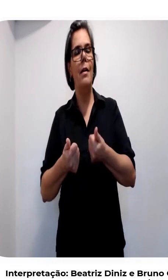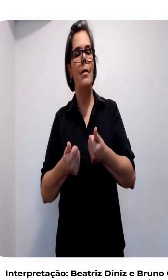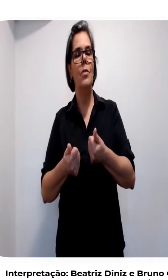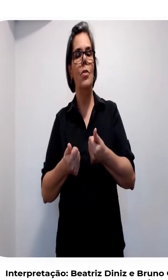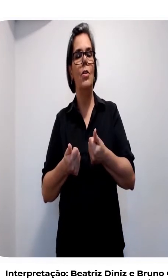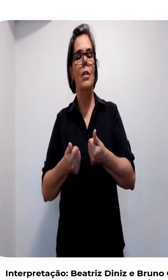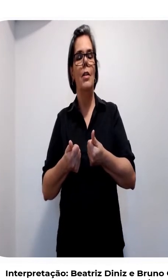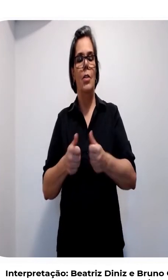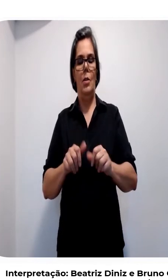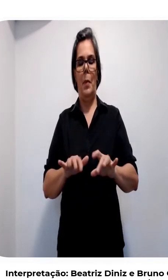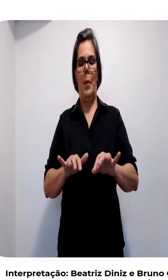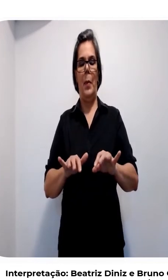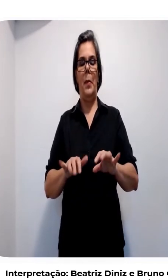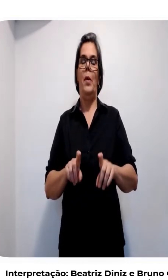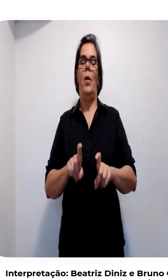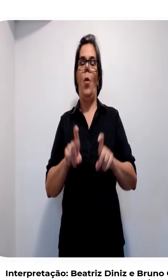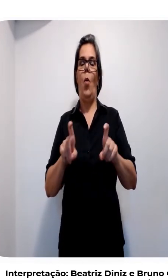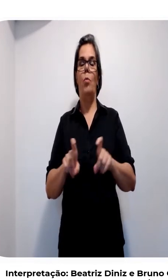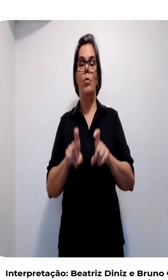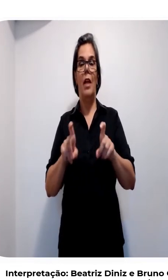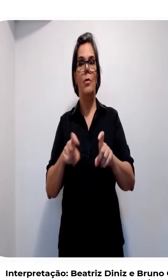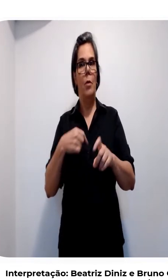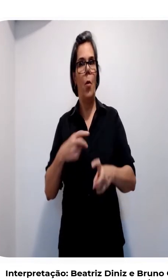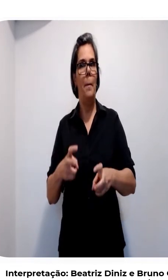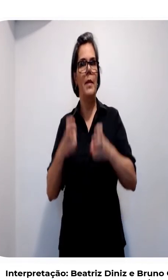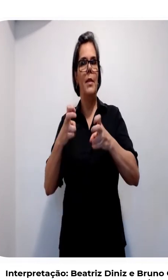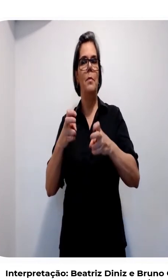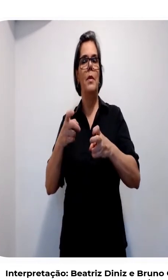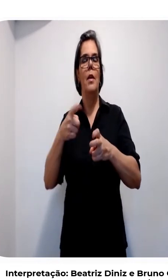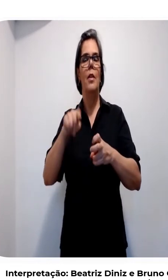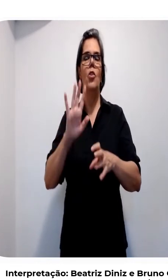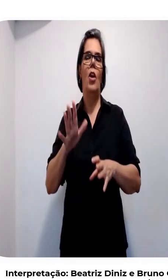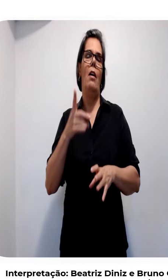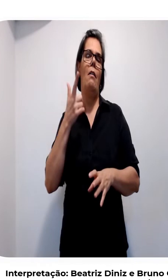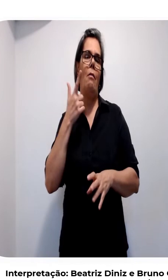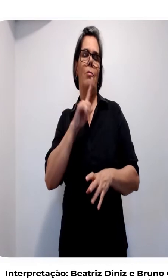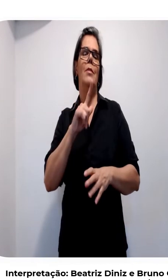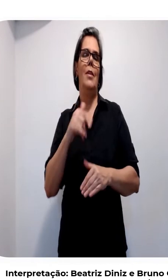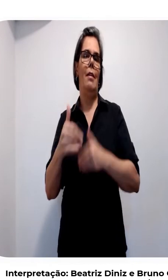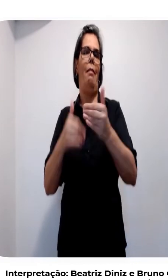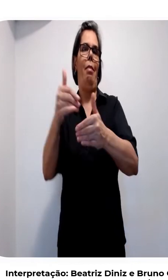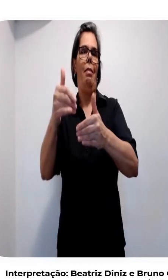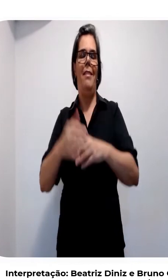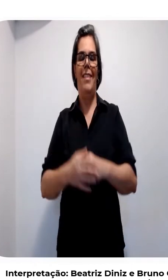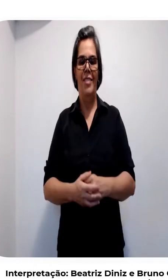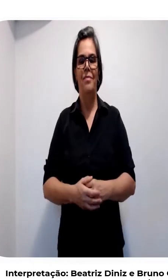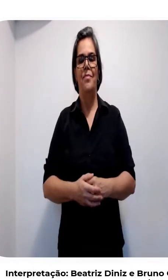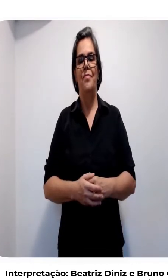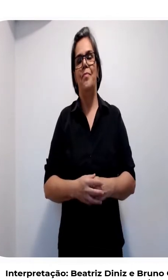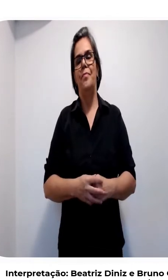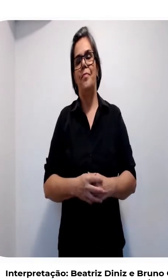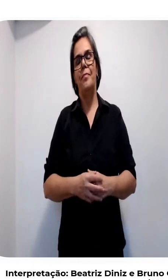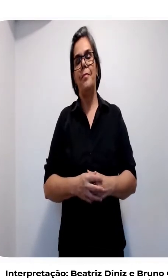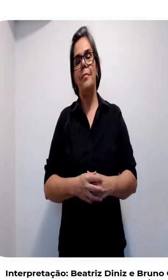digitar, né, no computador, já percebi ali um longo avanço.